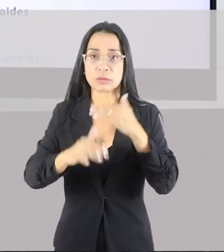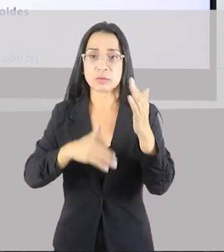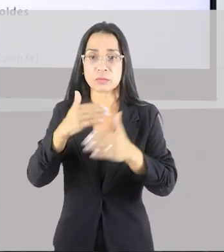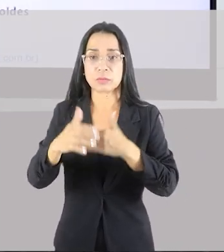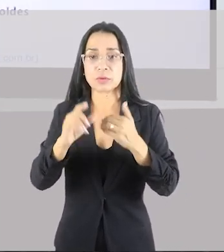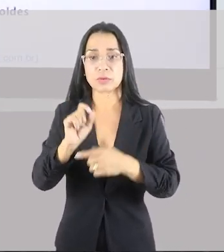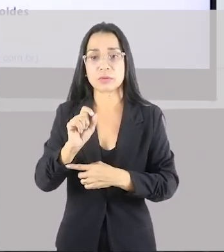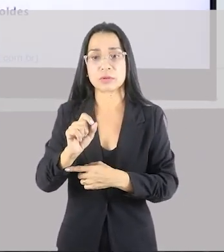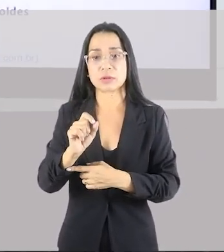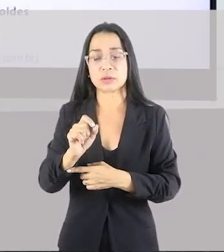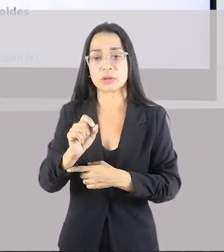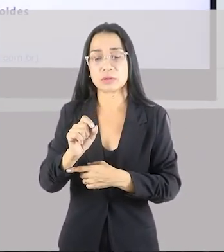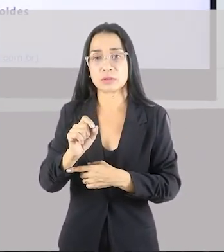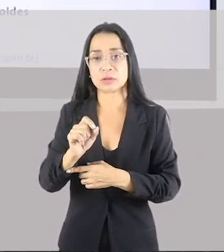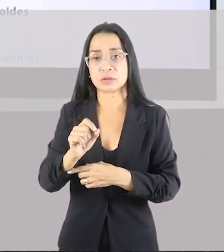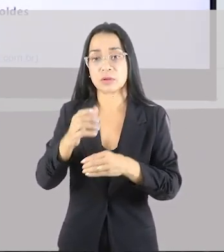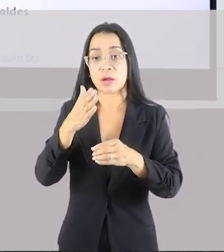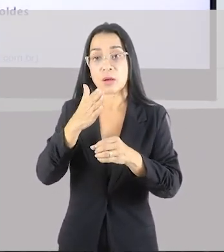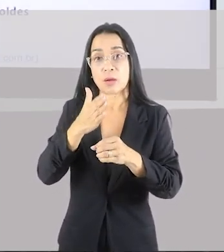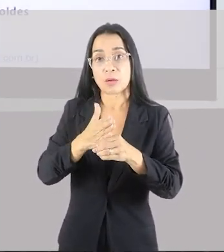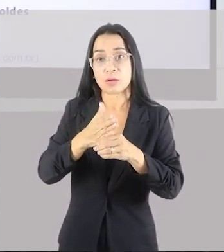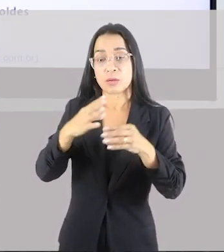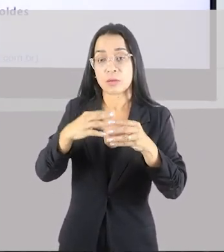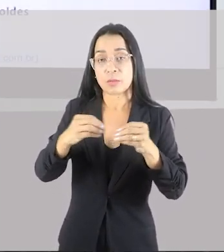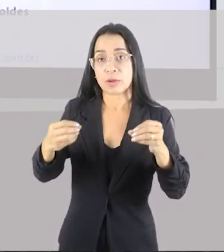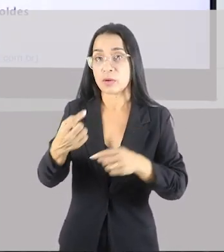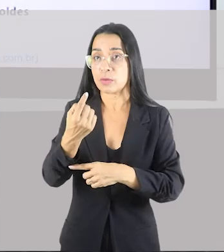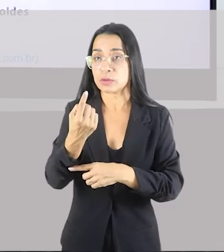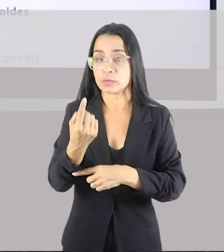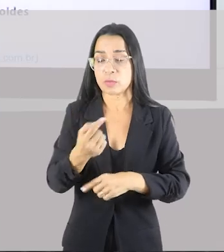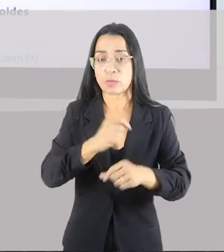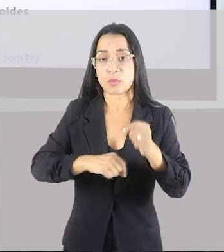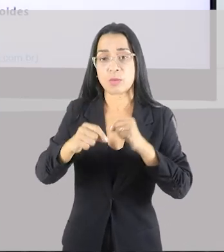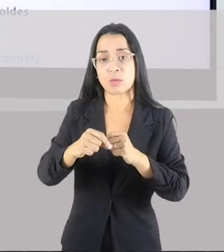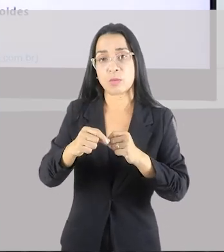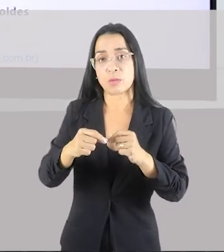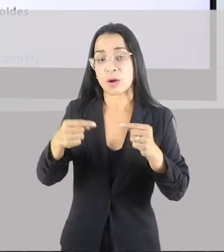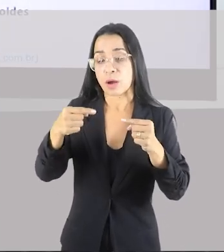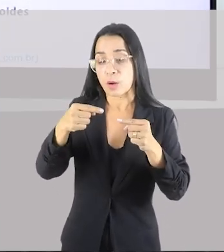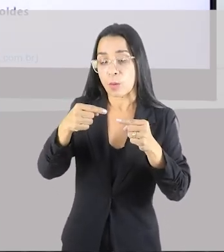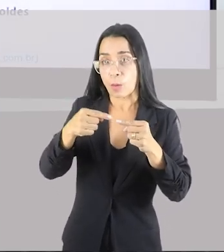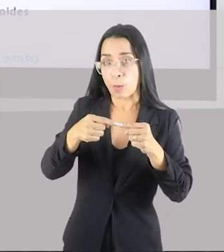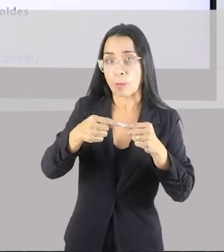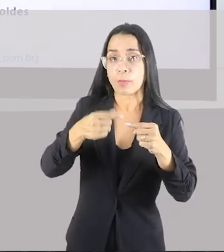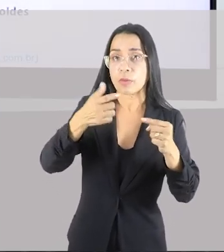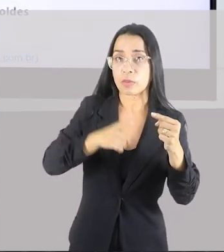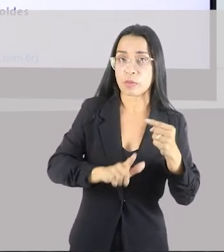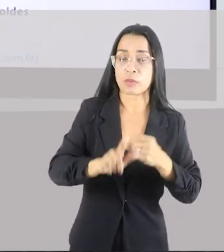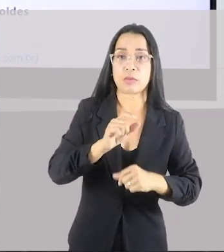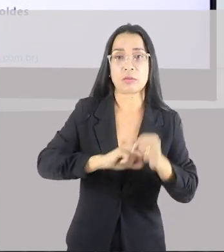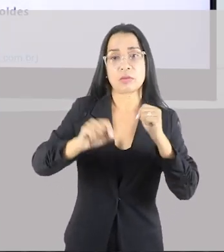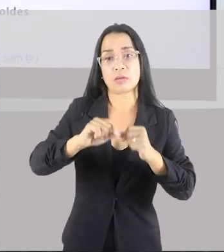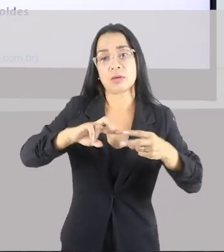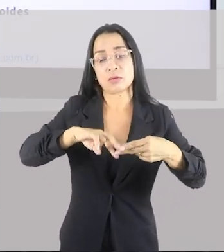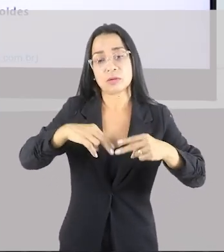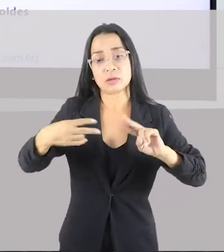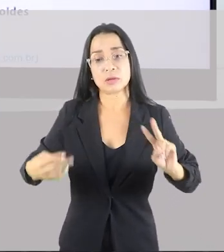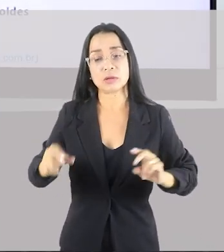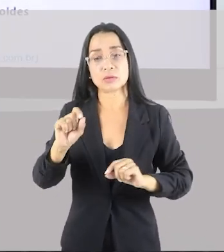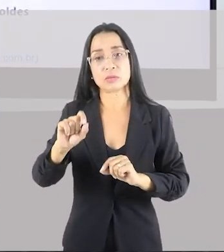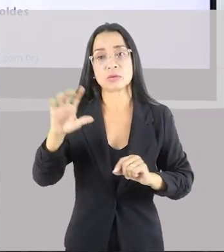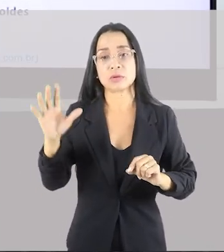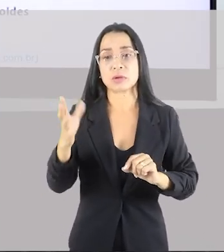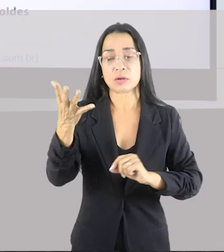de meiose 1 uma recombinação genética, o que faz com que, né, essas